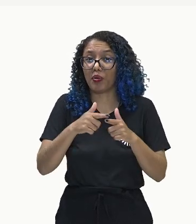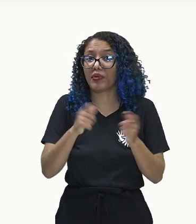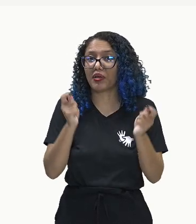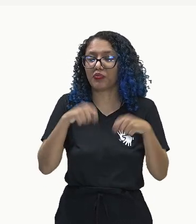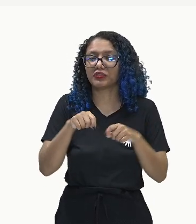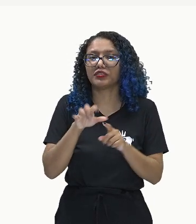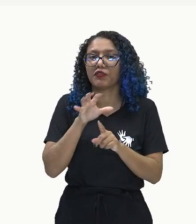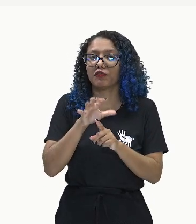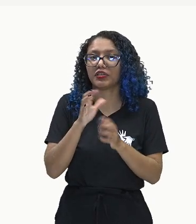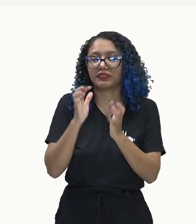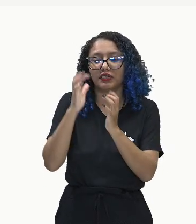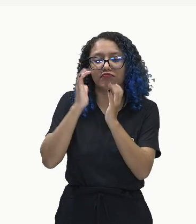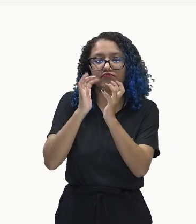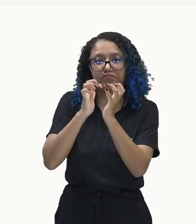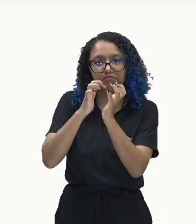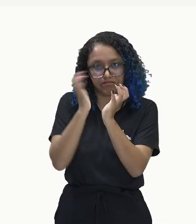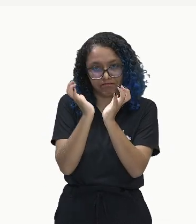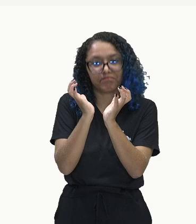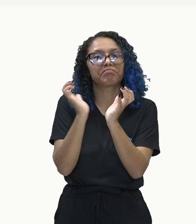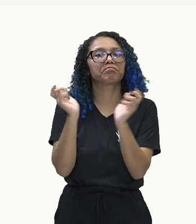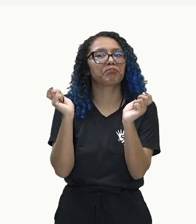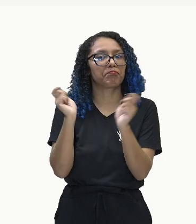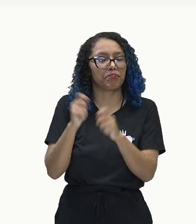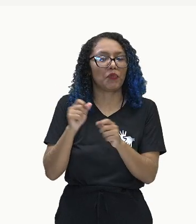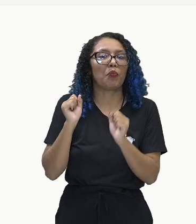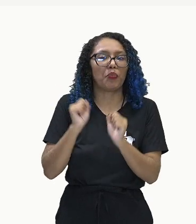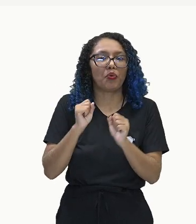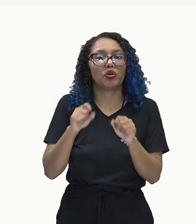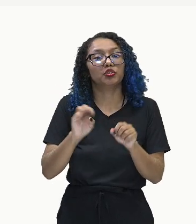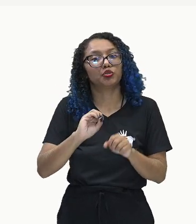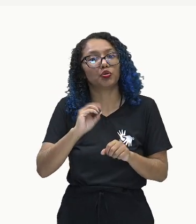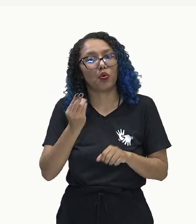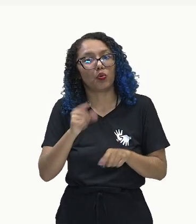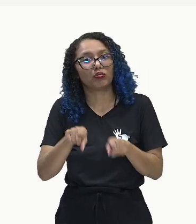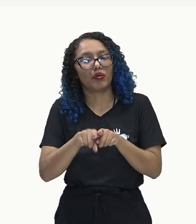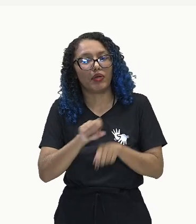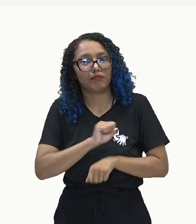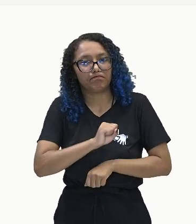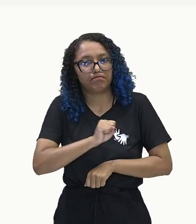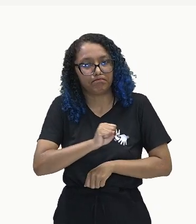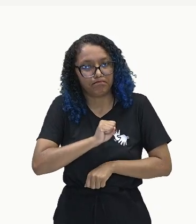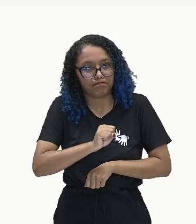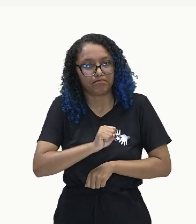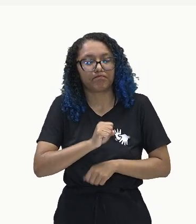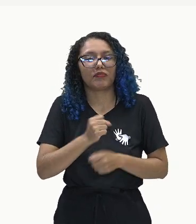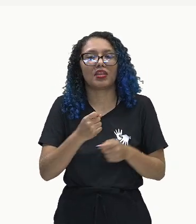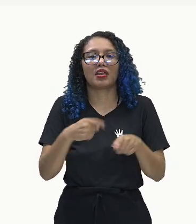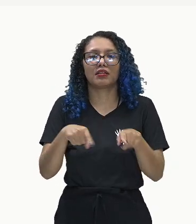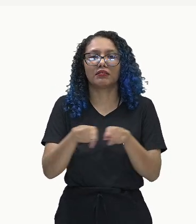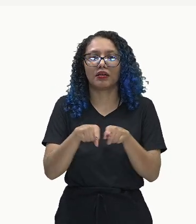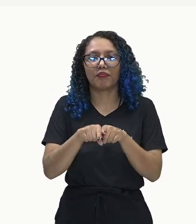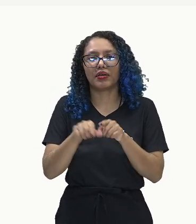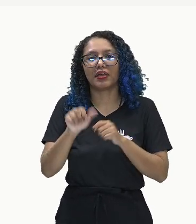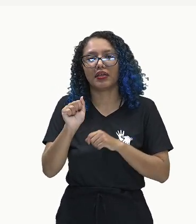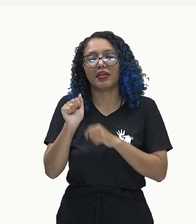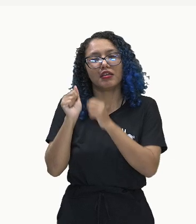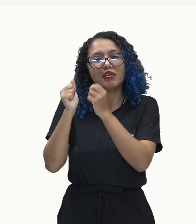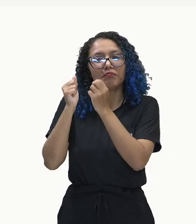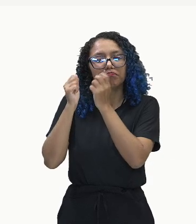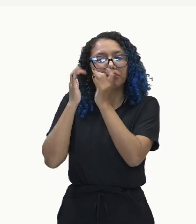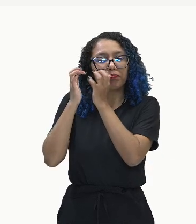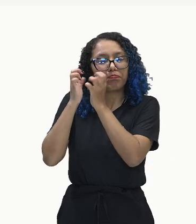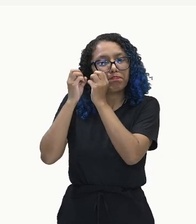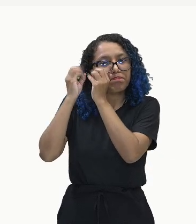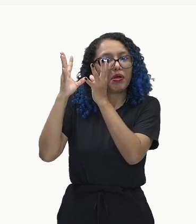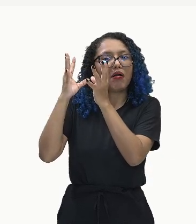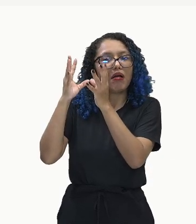o AVC, ou também o infarto do miocárdio, aneurisma arterial,